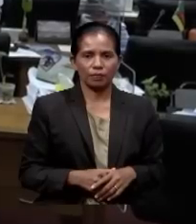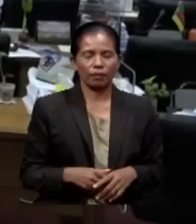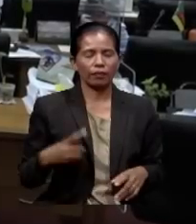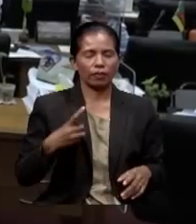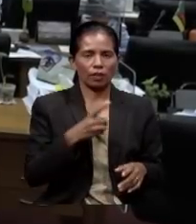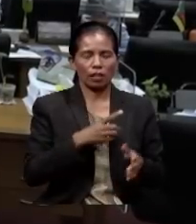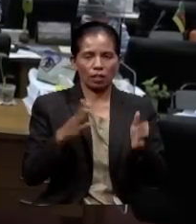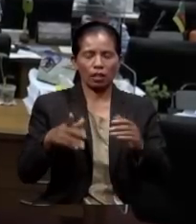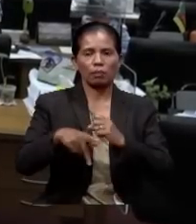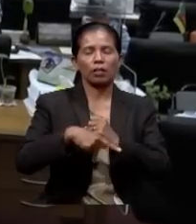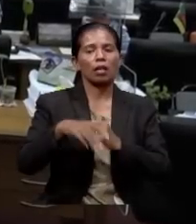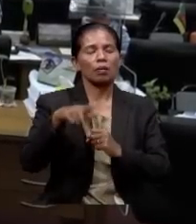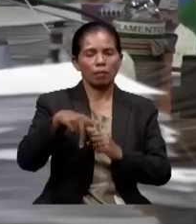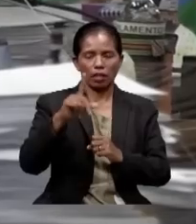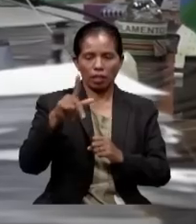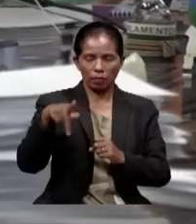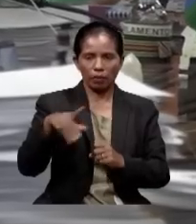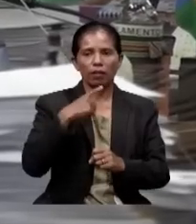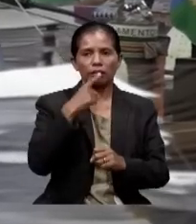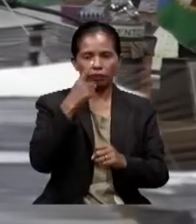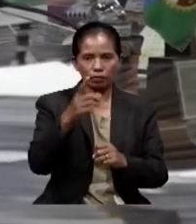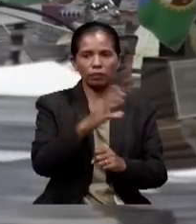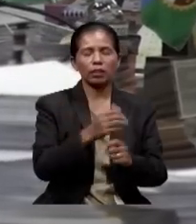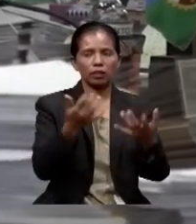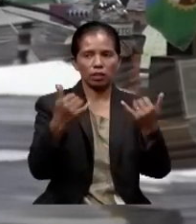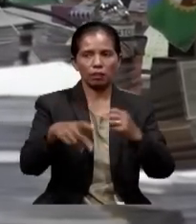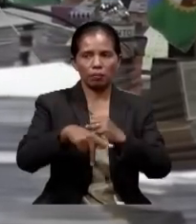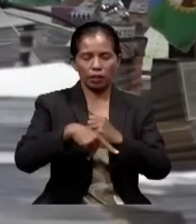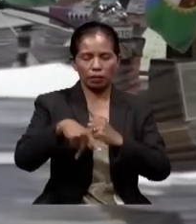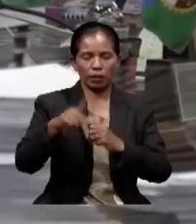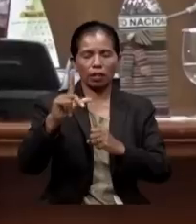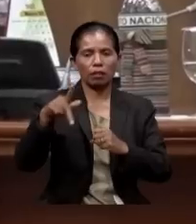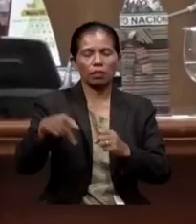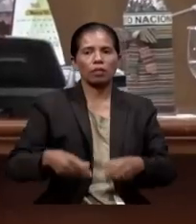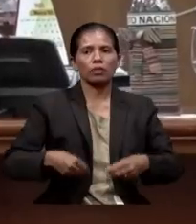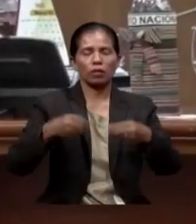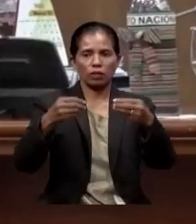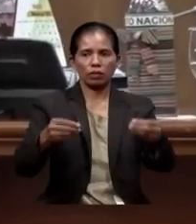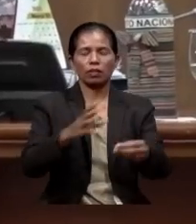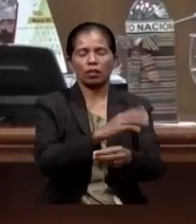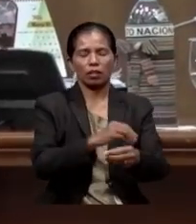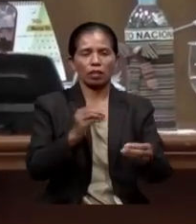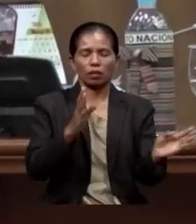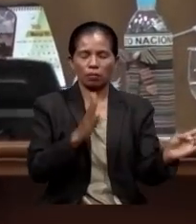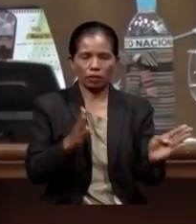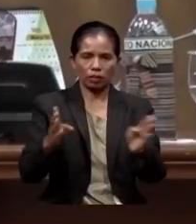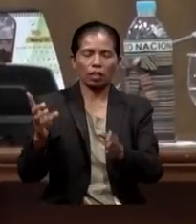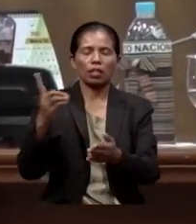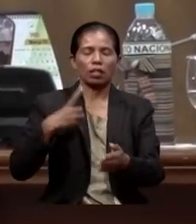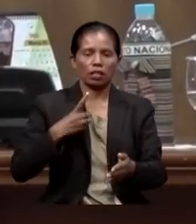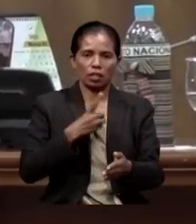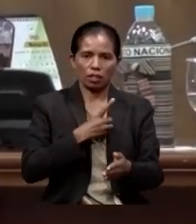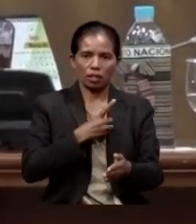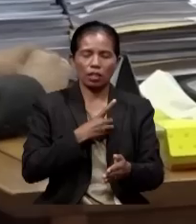Deputado bancada PLP Francisco de Vasconcelos afirma de dar um partido PLP foi uma orientação ato processo deputado Cornelio